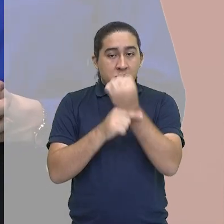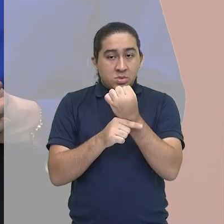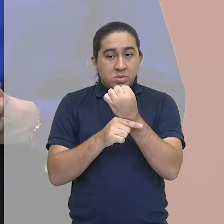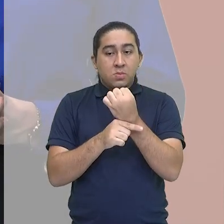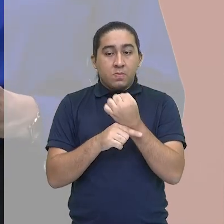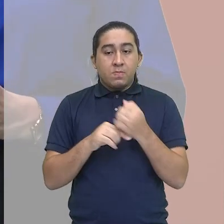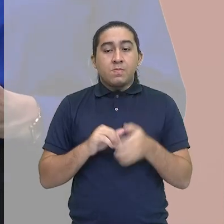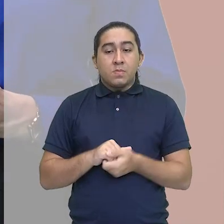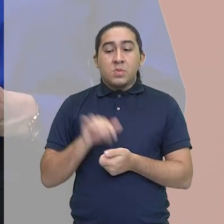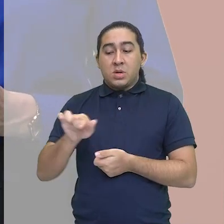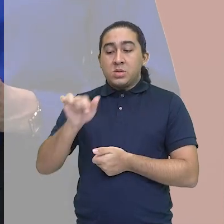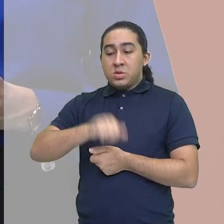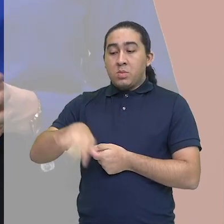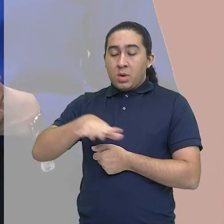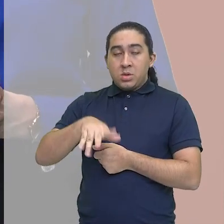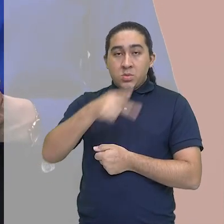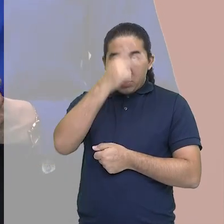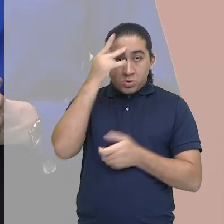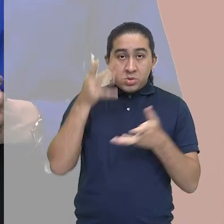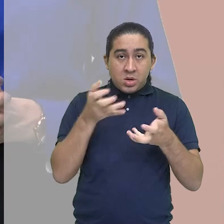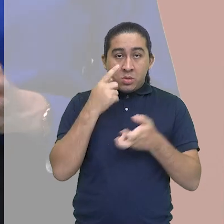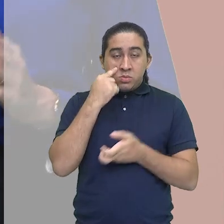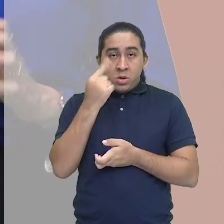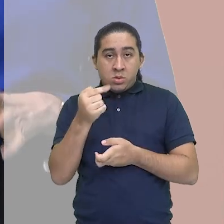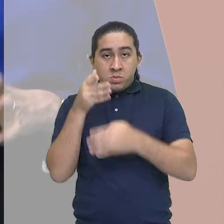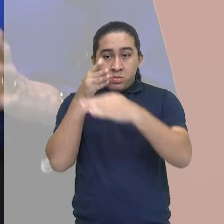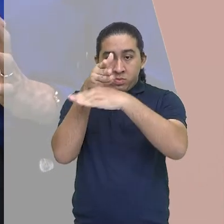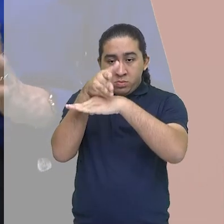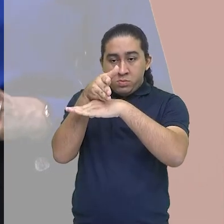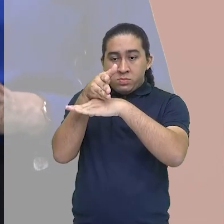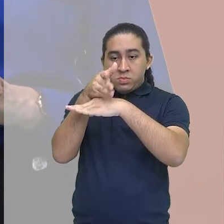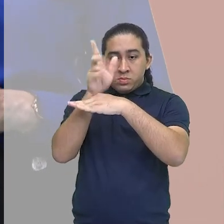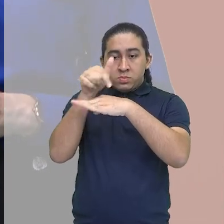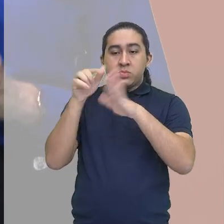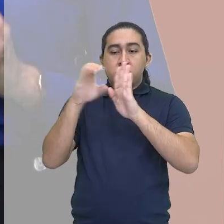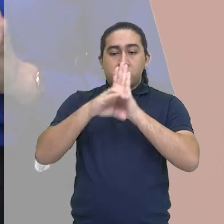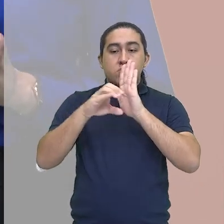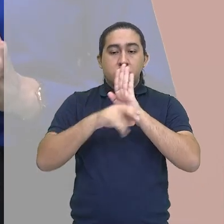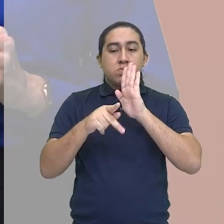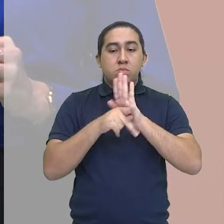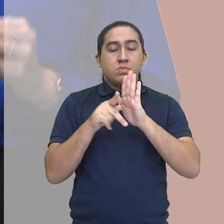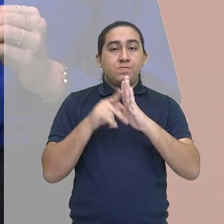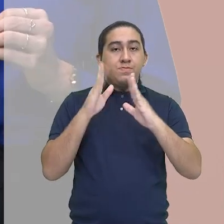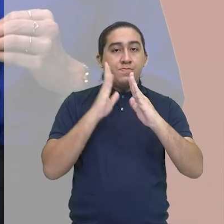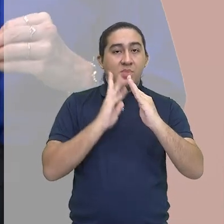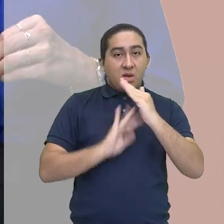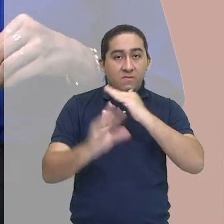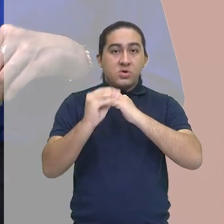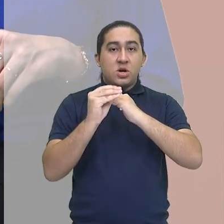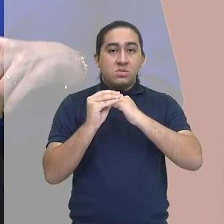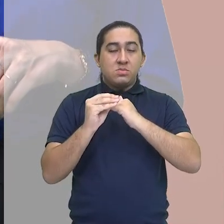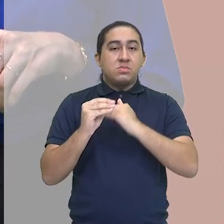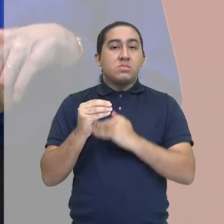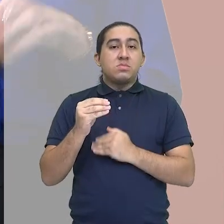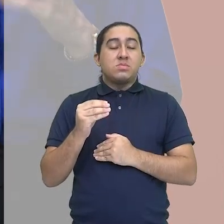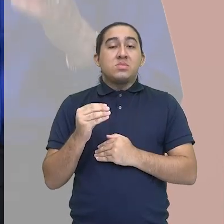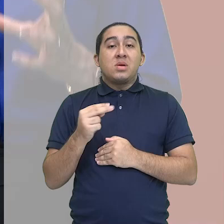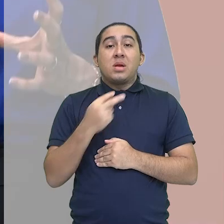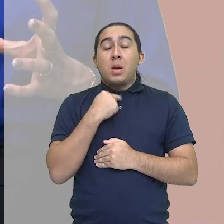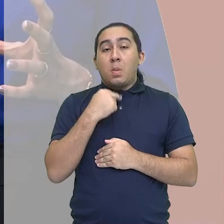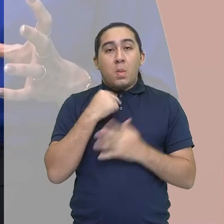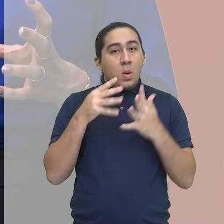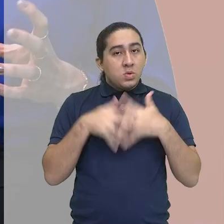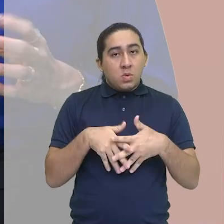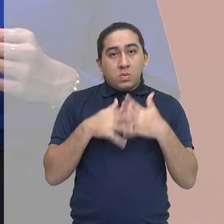nesse outro local em que você está indo. Então esse é o conceito de refugiados ambientais, que não pode ser confundido e nem é o